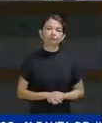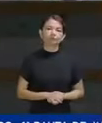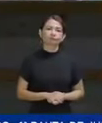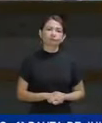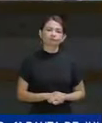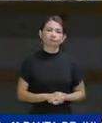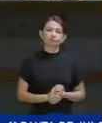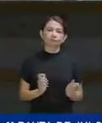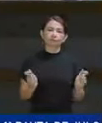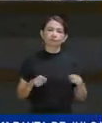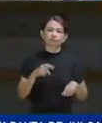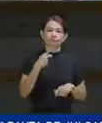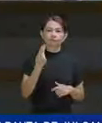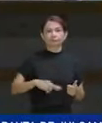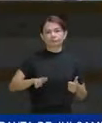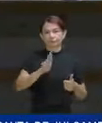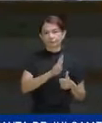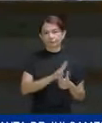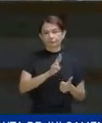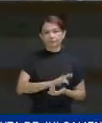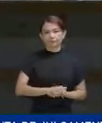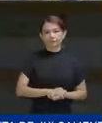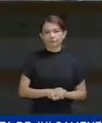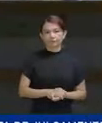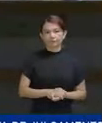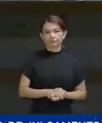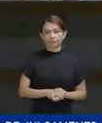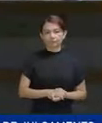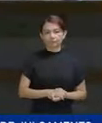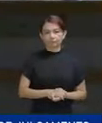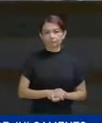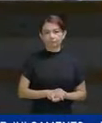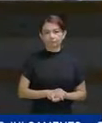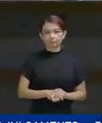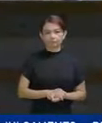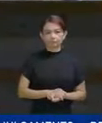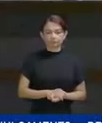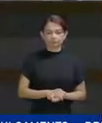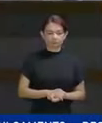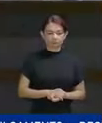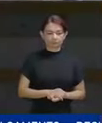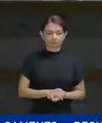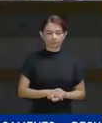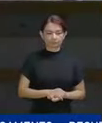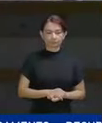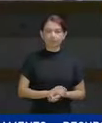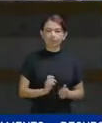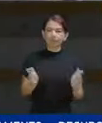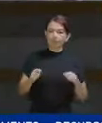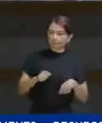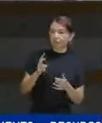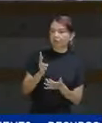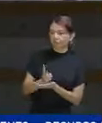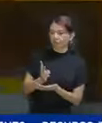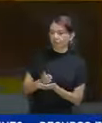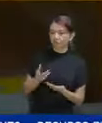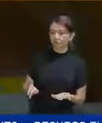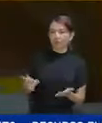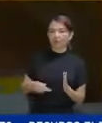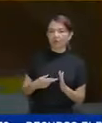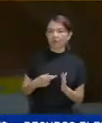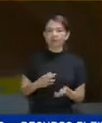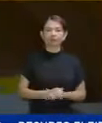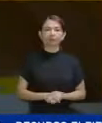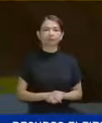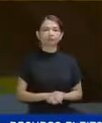Com a palavra, representante do Ministério Público Eleitoral. Reitero os termos do parecer, excelência. Pode prosseguir, Excelência. Bom, passa o